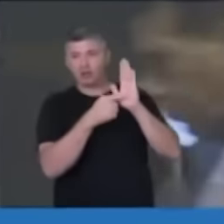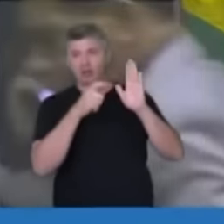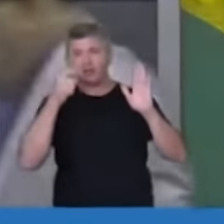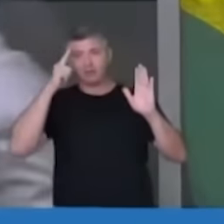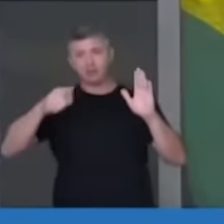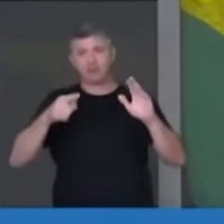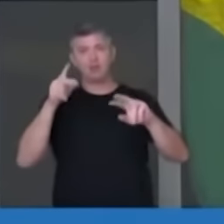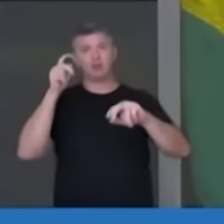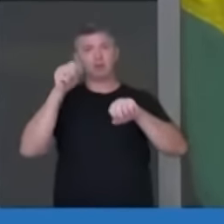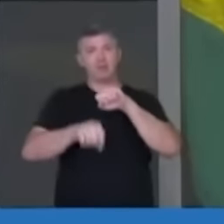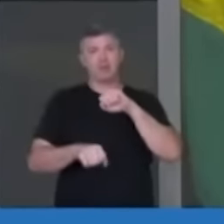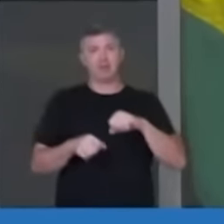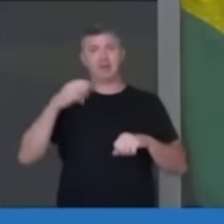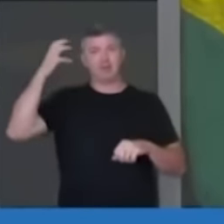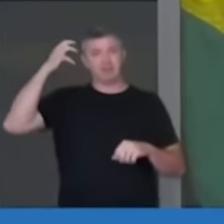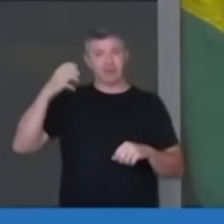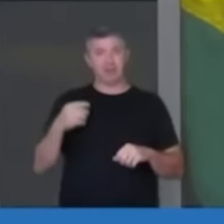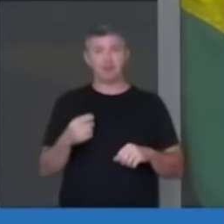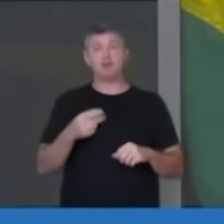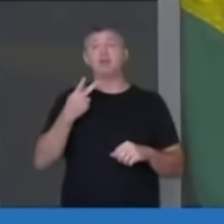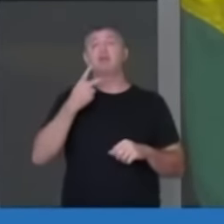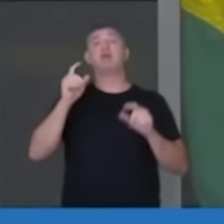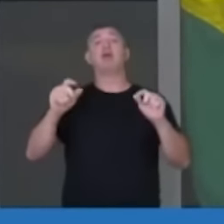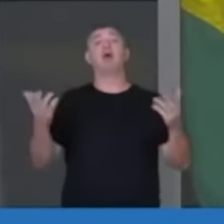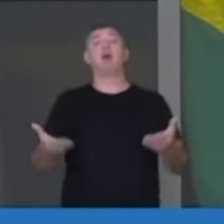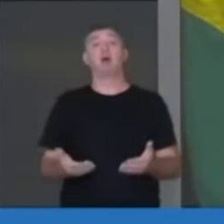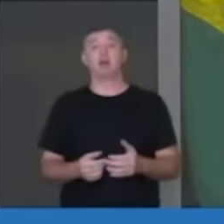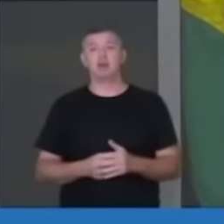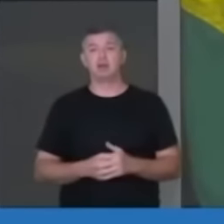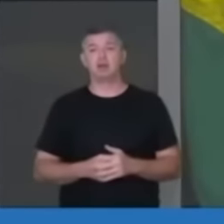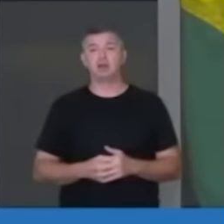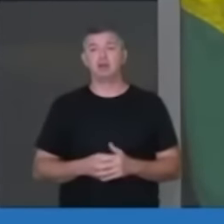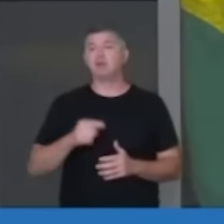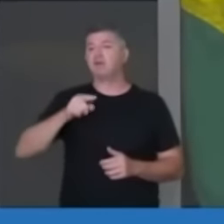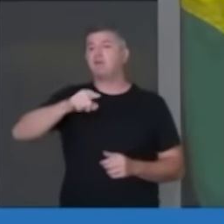matar Mari que que vocês vão fazer agora